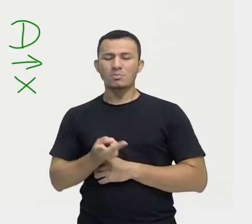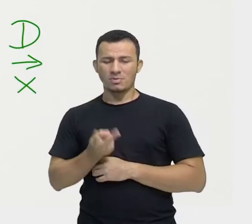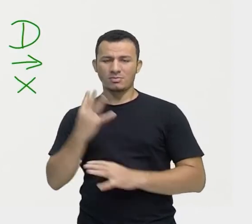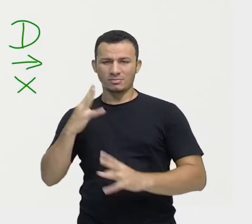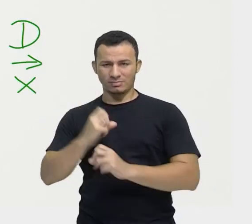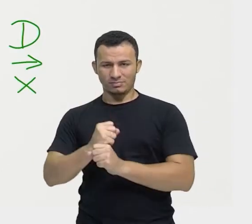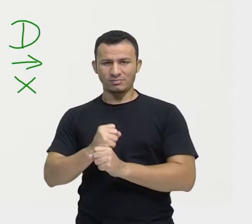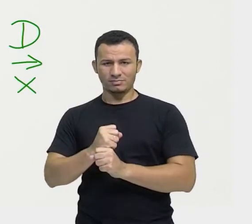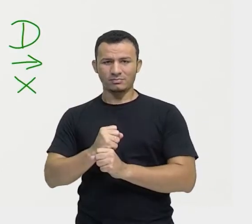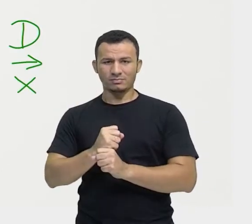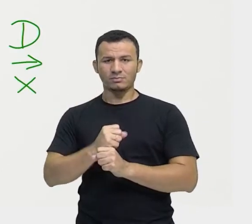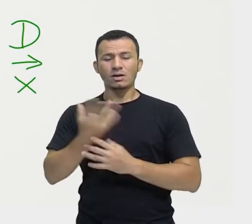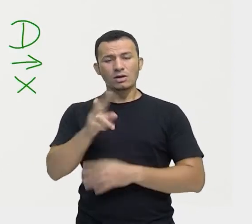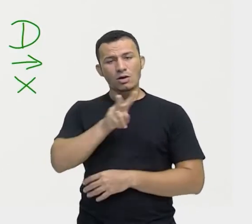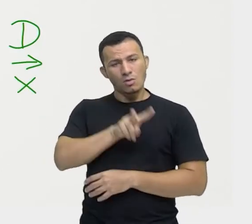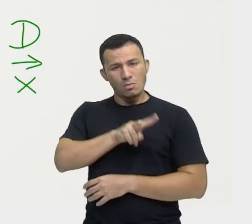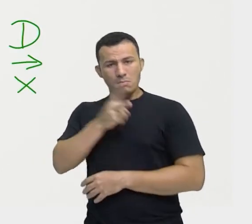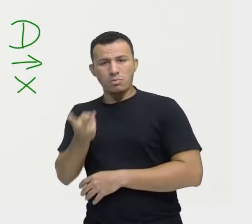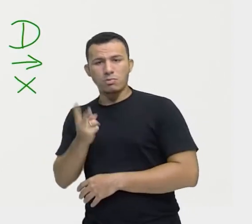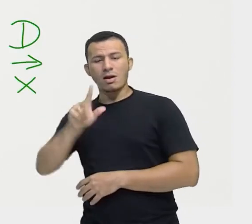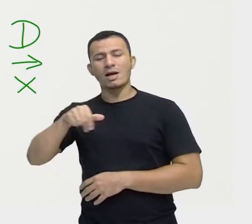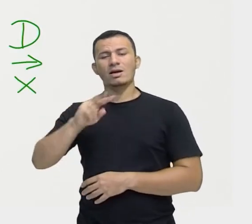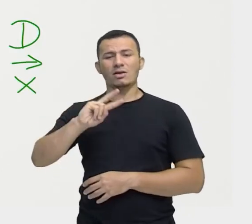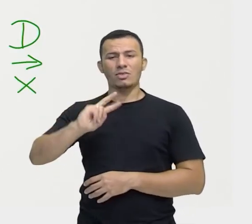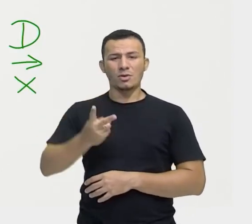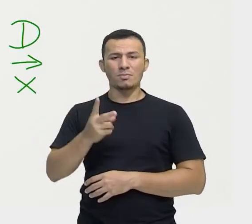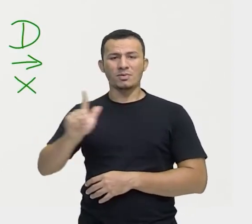2.000, o quê? Gramas.